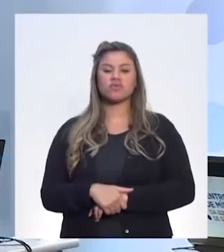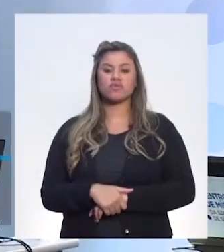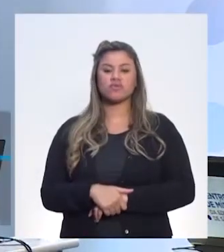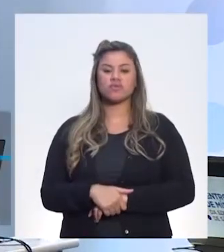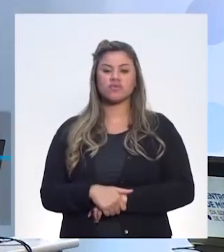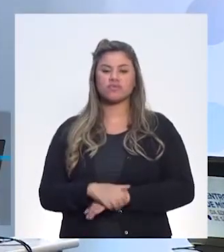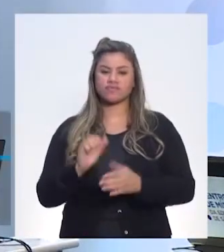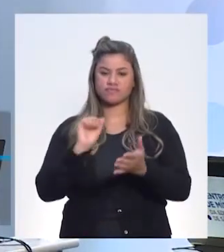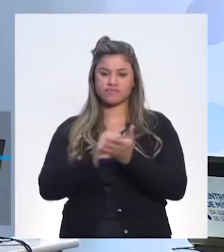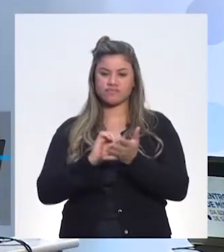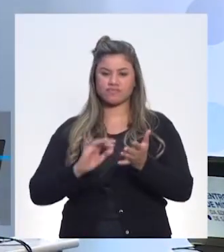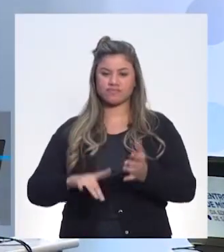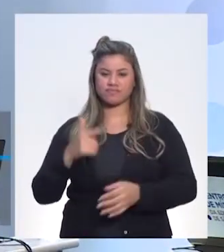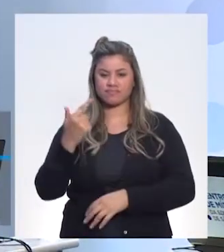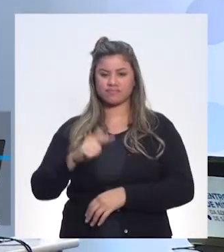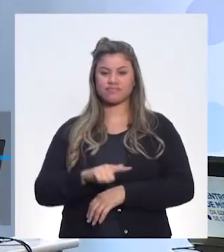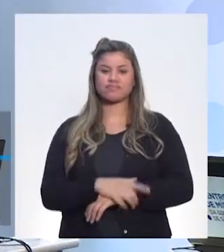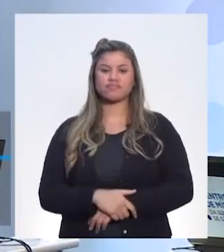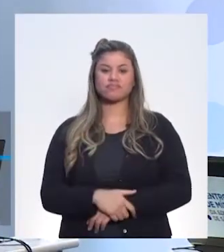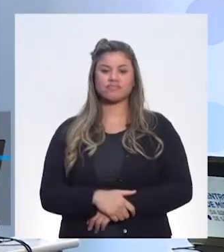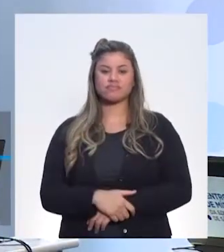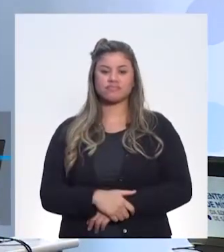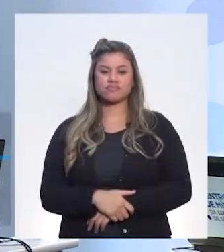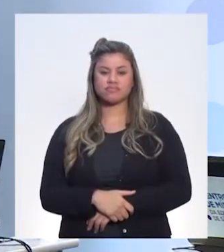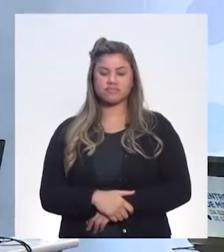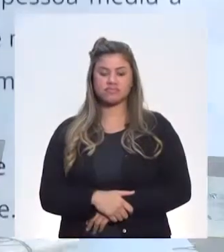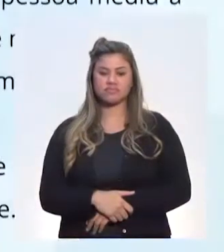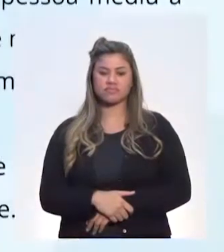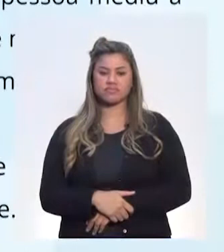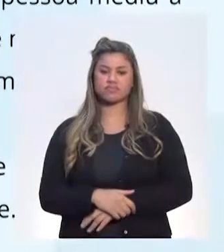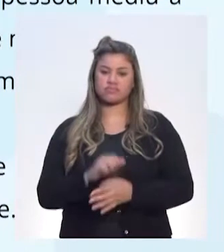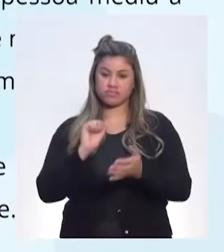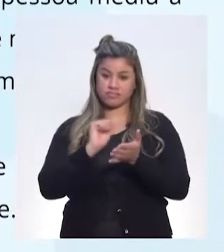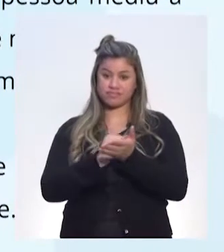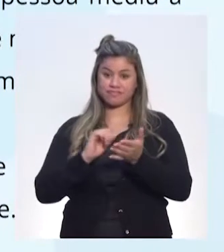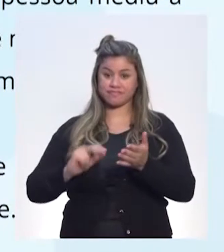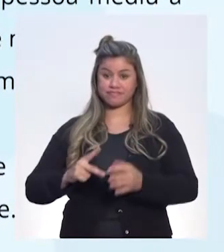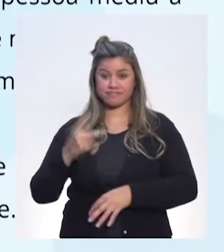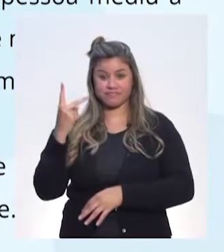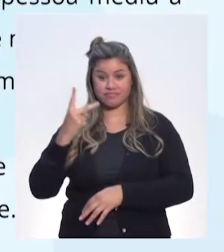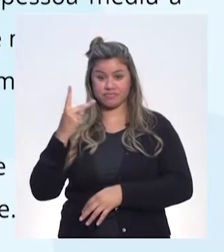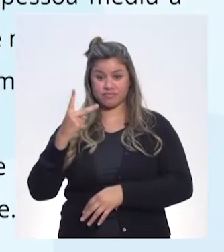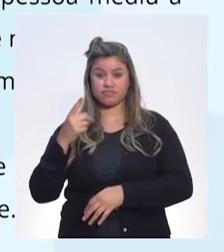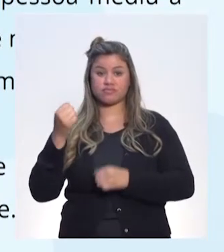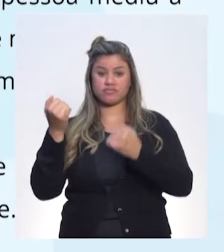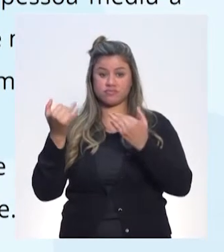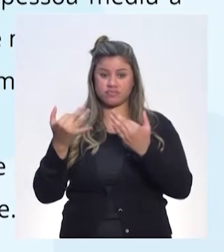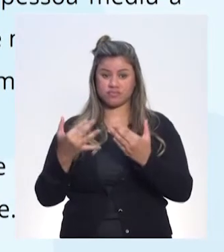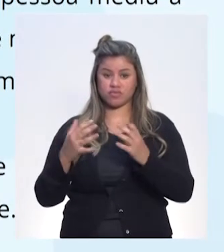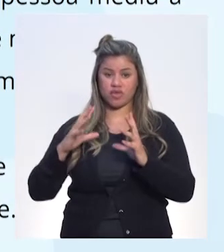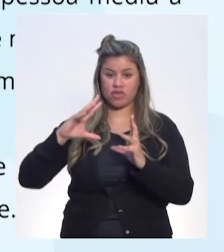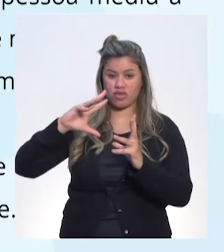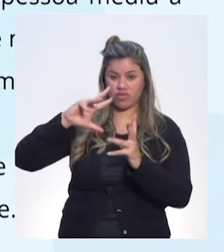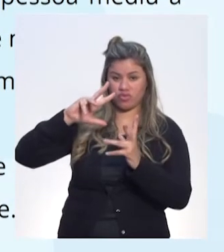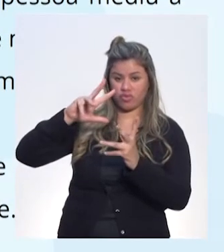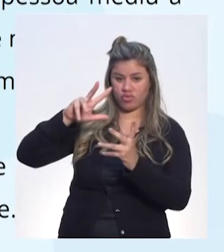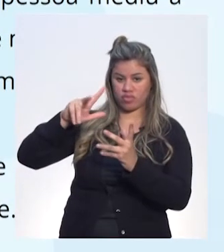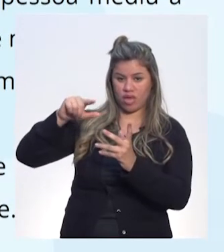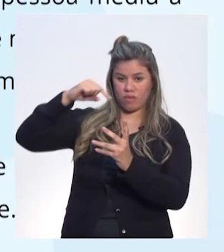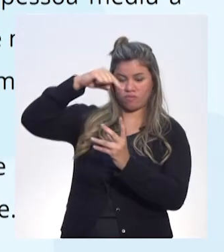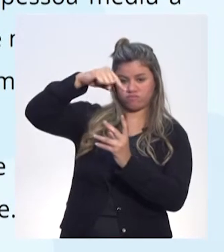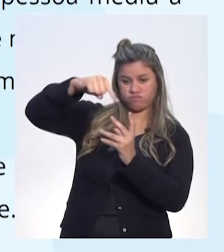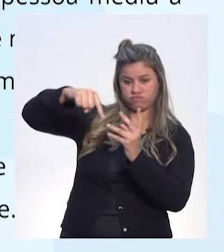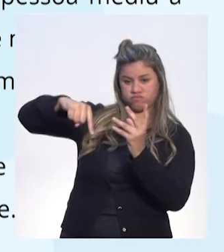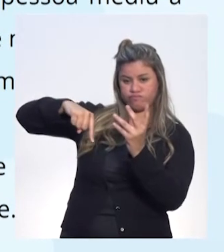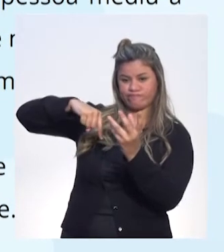vamos ver a próxima atividade? Agora, na atividade 2, está dizendo o seguinte: o movimento da Terra ao redor